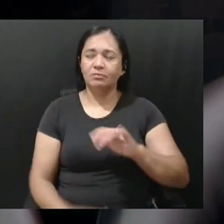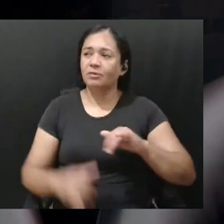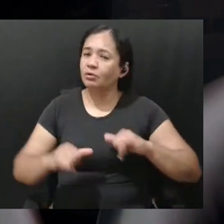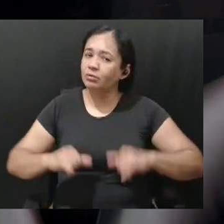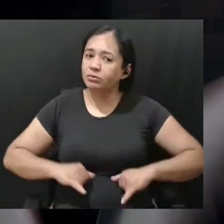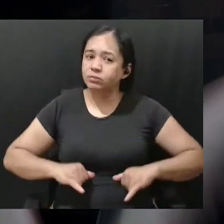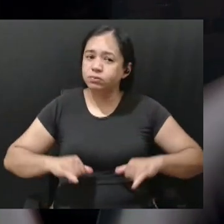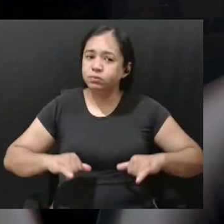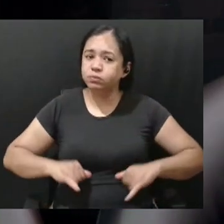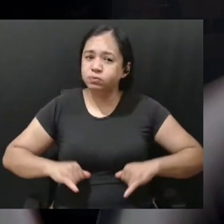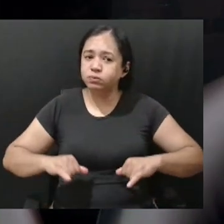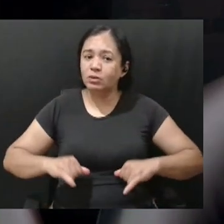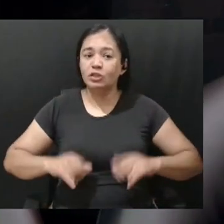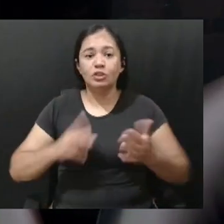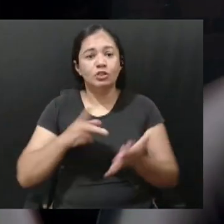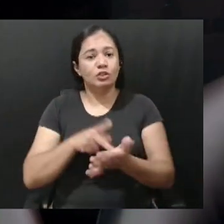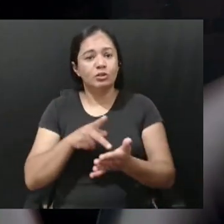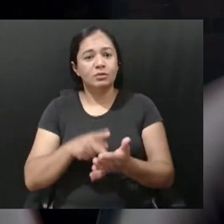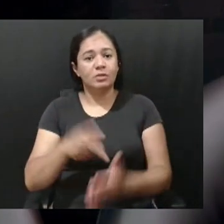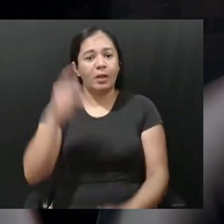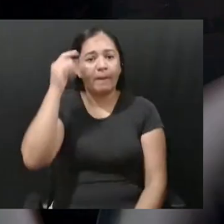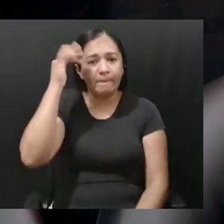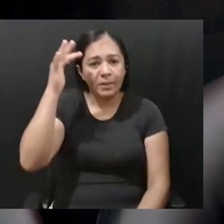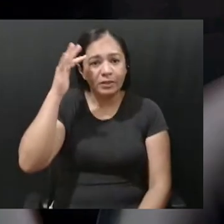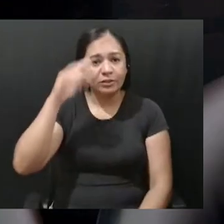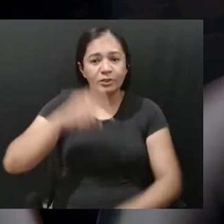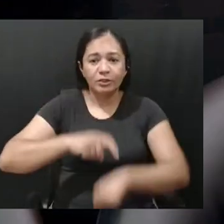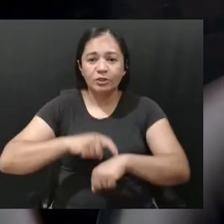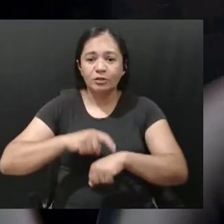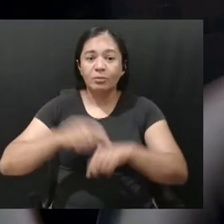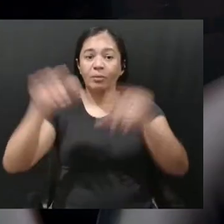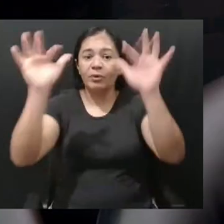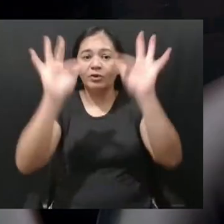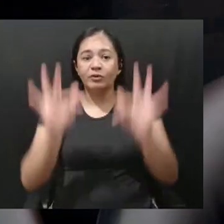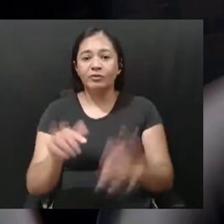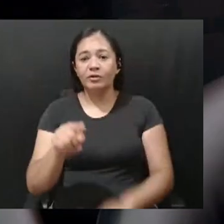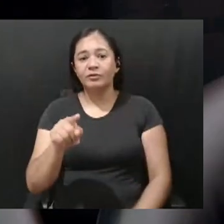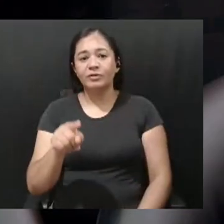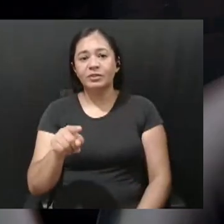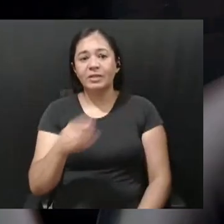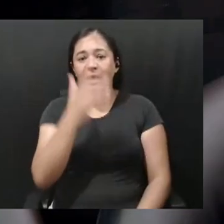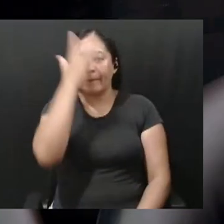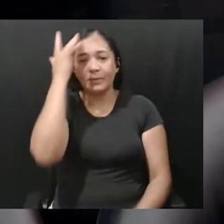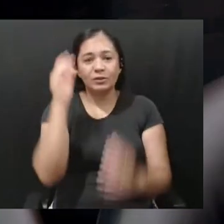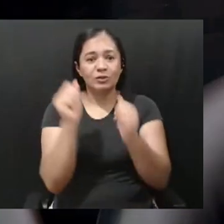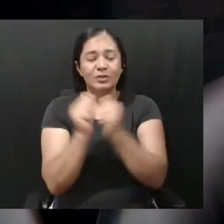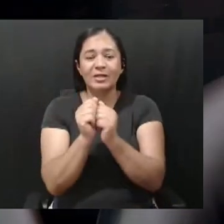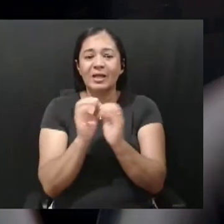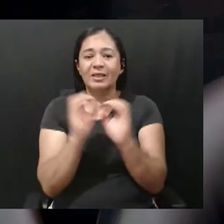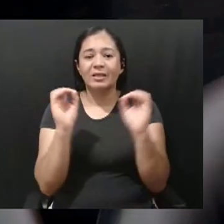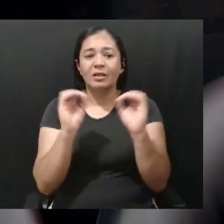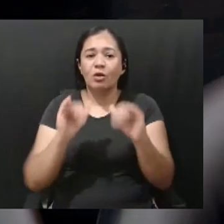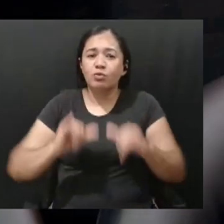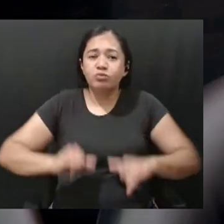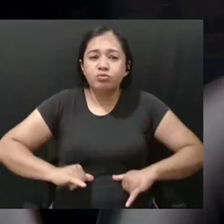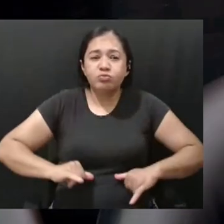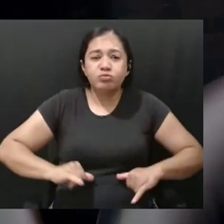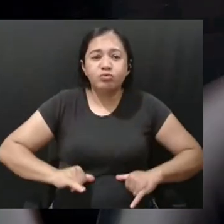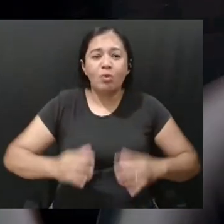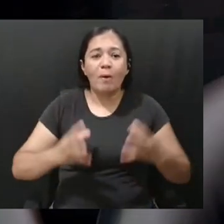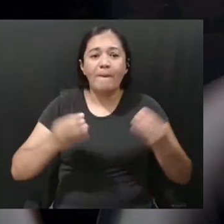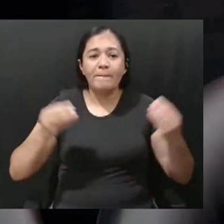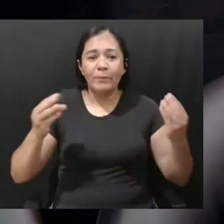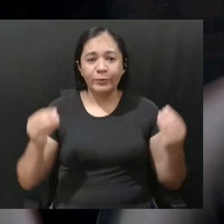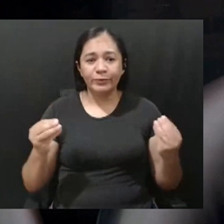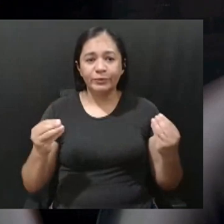você imaginar que num momento extremamente feliz, você não vai ter mais aquela pessoa, aquilo dói demais, né. E aí vem até uma questão de